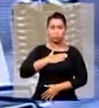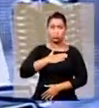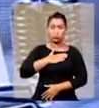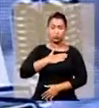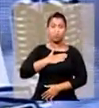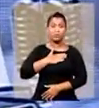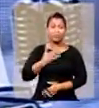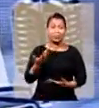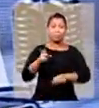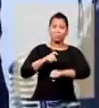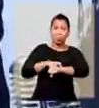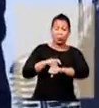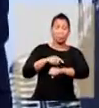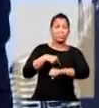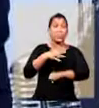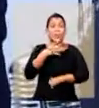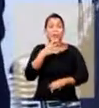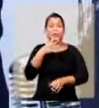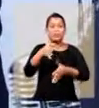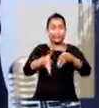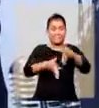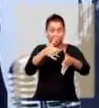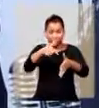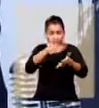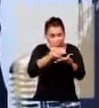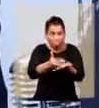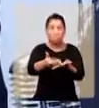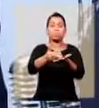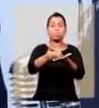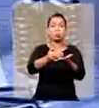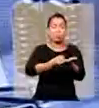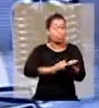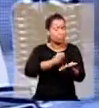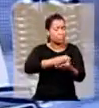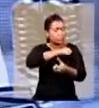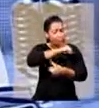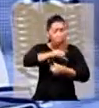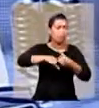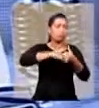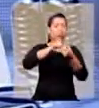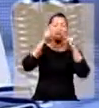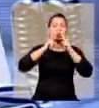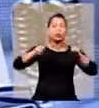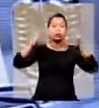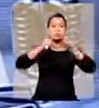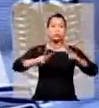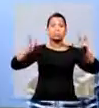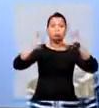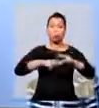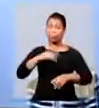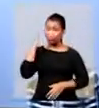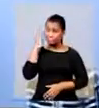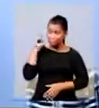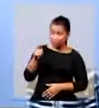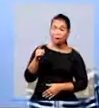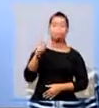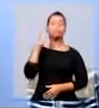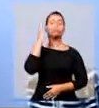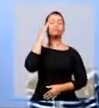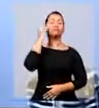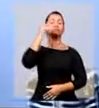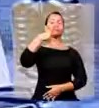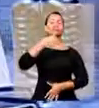mudou muito a minha visão. Você sabe a linguagem? Eu tenho habilidade. Através da secretaria, fiz um curso também